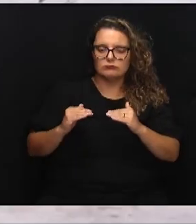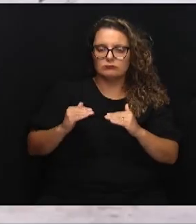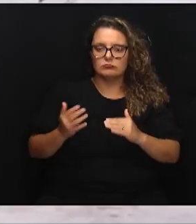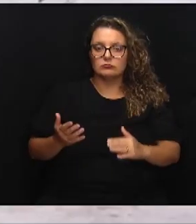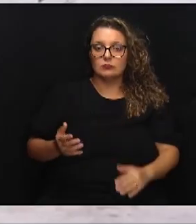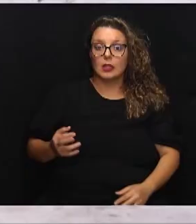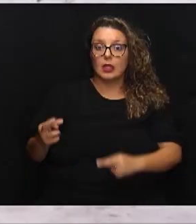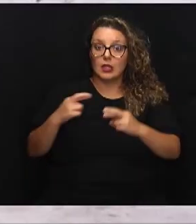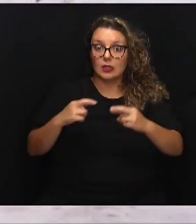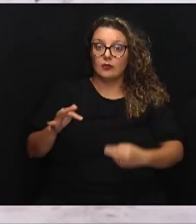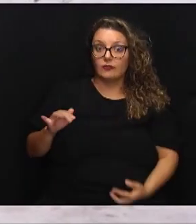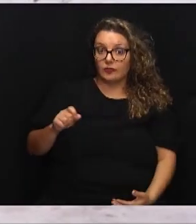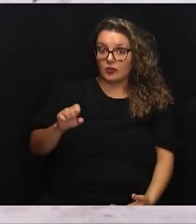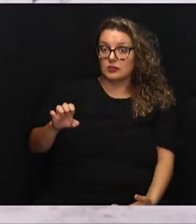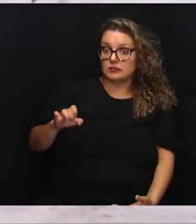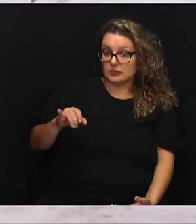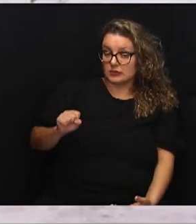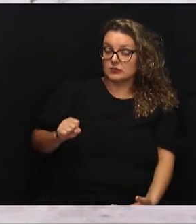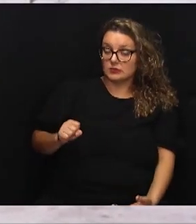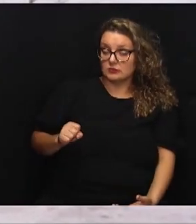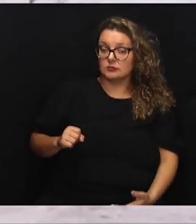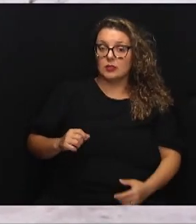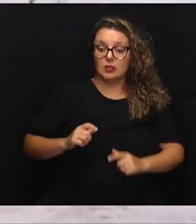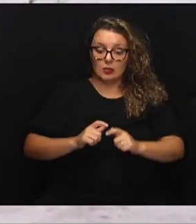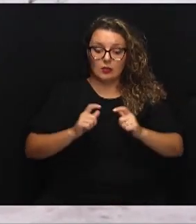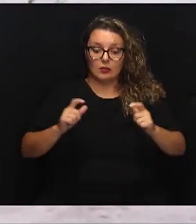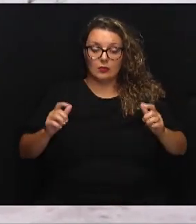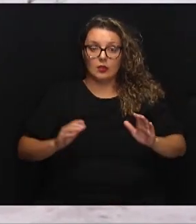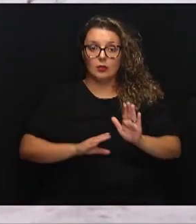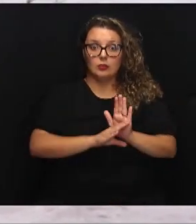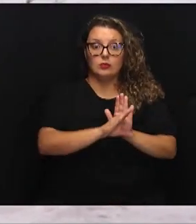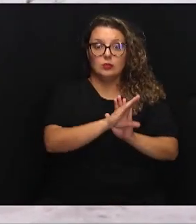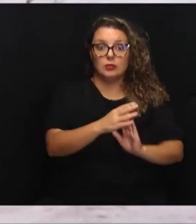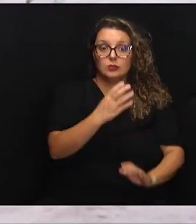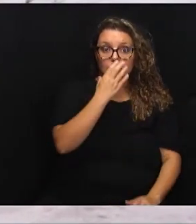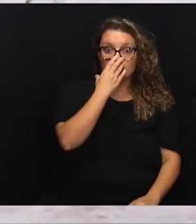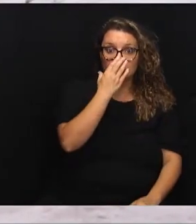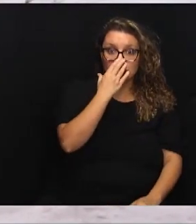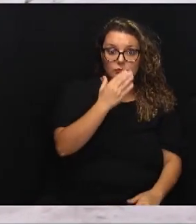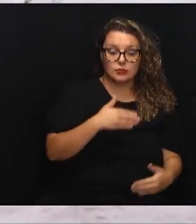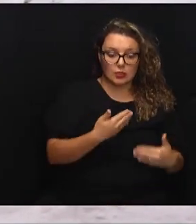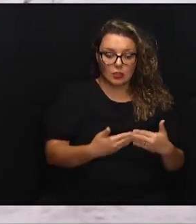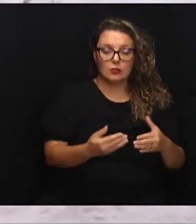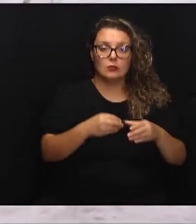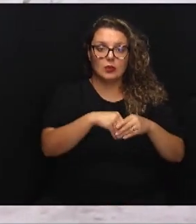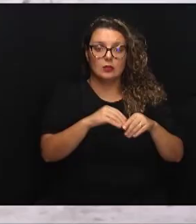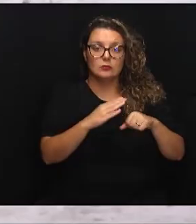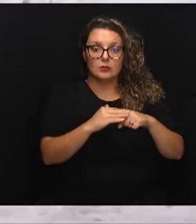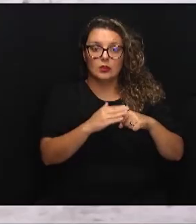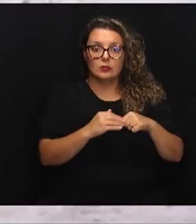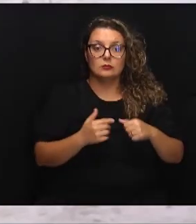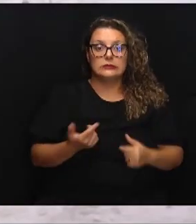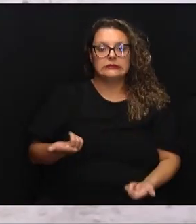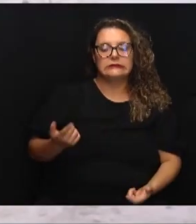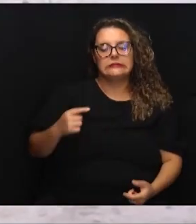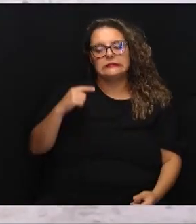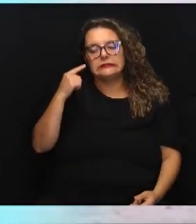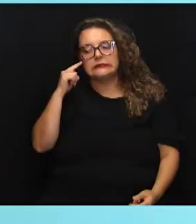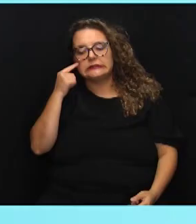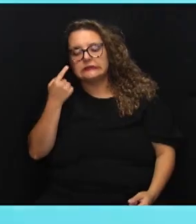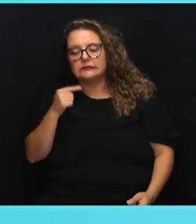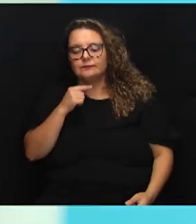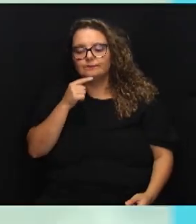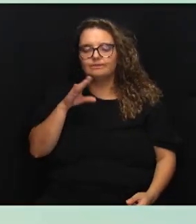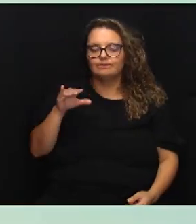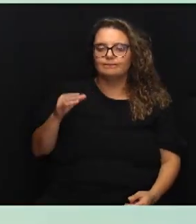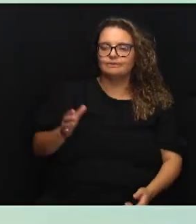esse lança luz sobre a evolução gradual dos cães domésticos, um processo que continua a intrigar os cientistas.